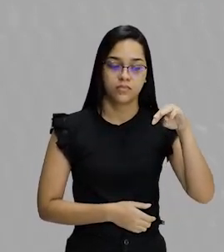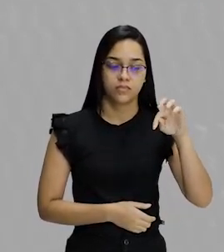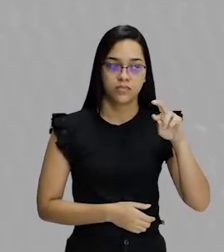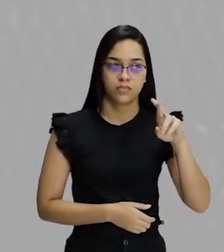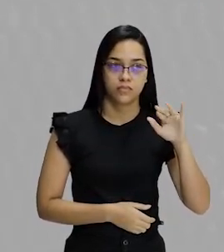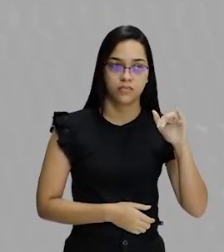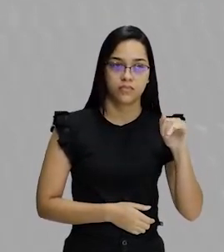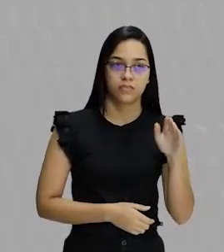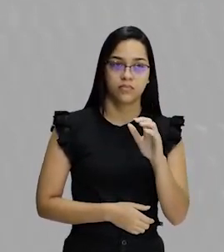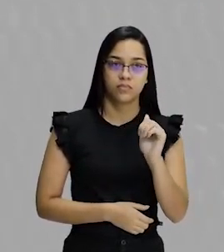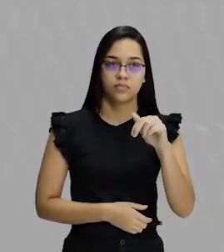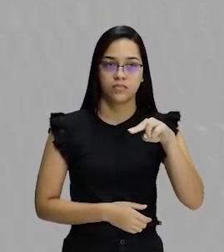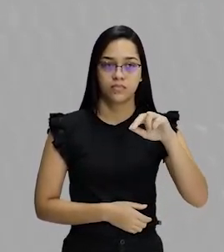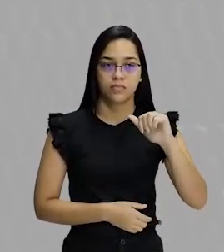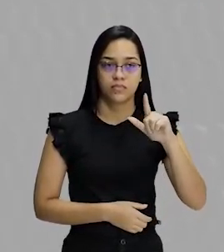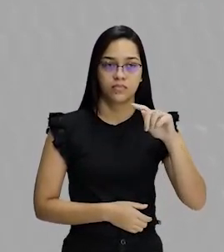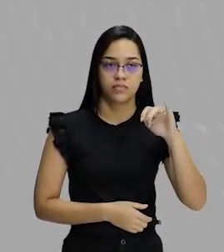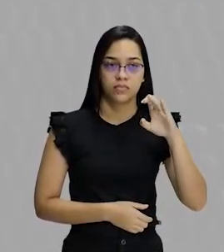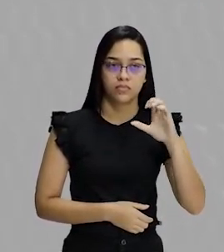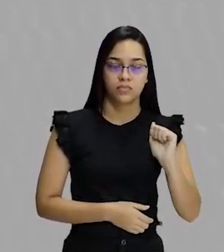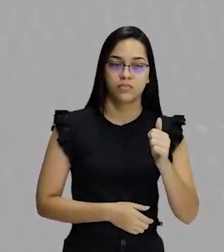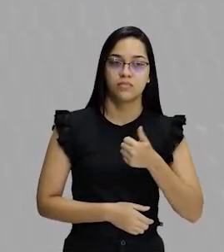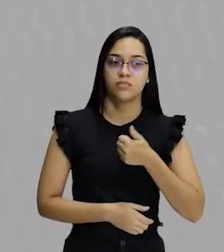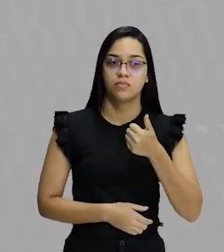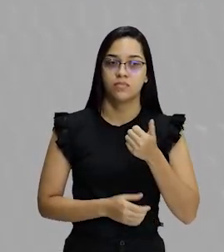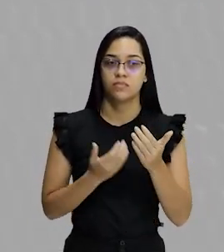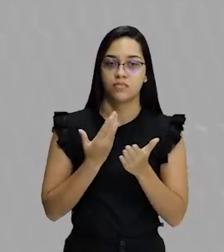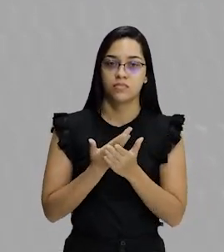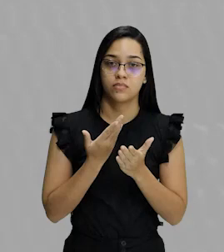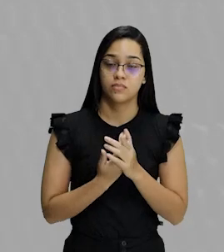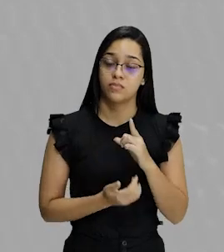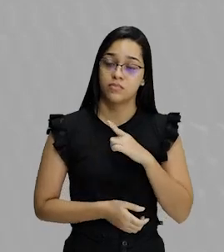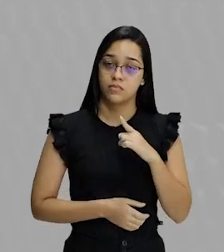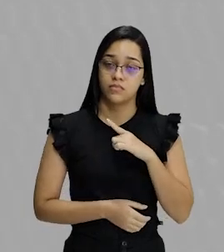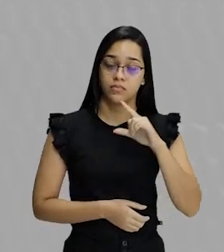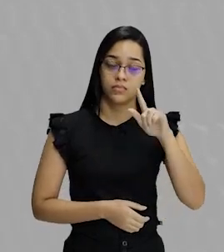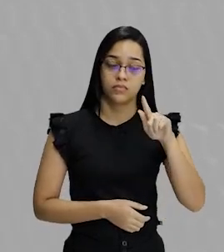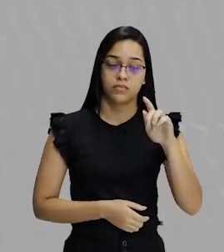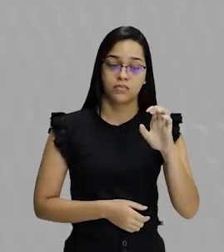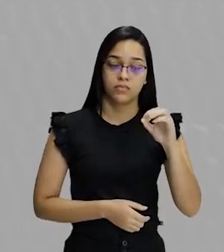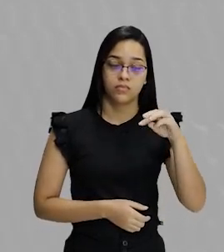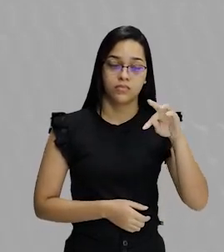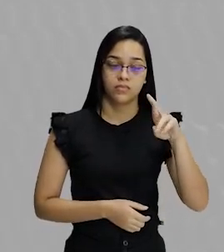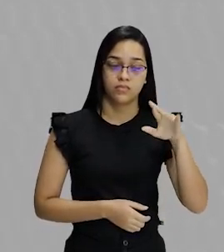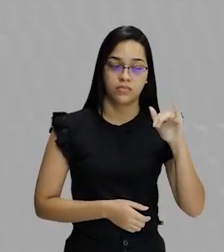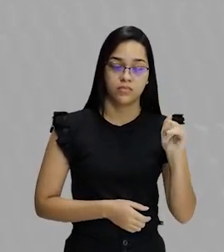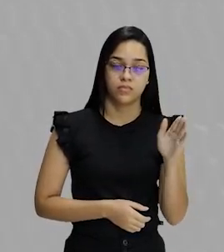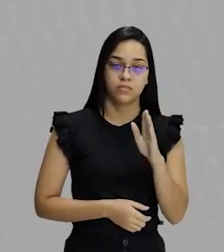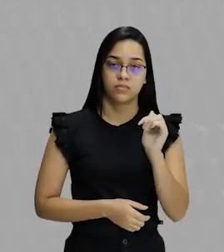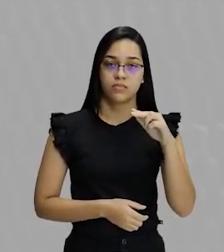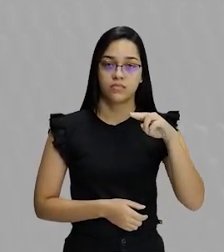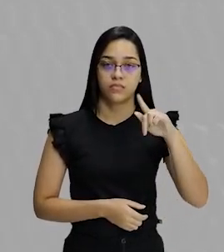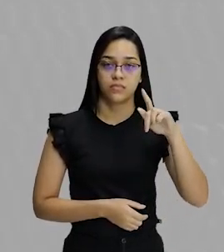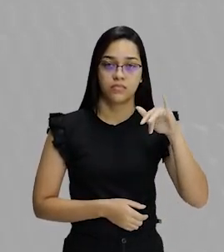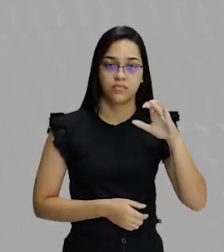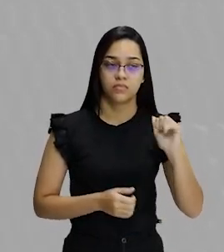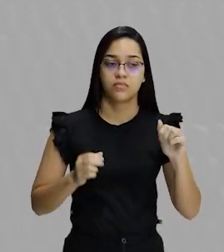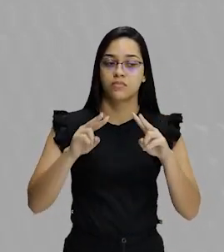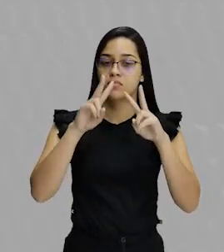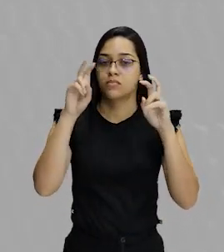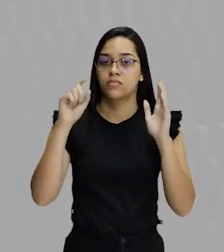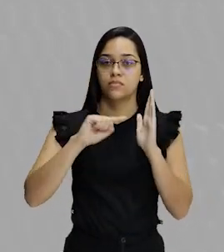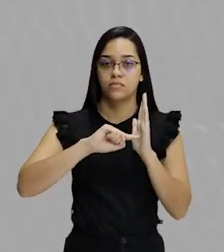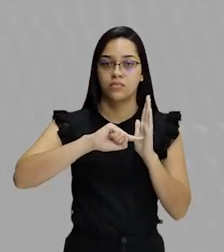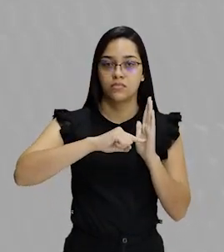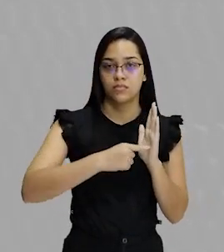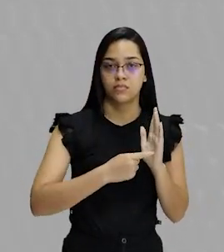né? Nossa primeira aula sobre geometria analítica. Vamos falar de ponto, né? Mas além disso vai ter